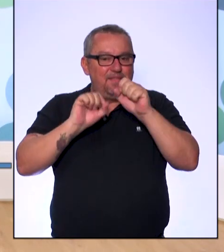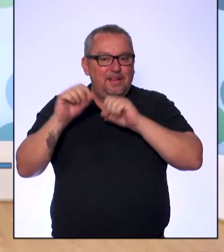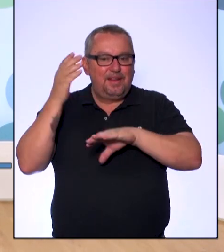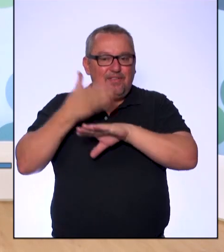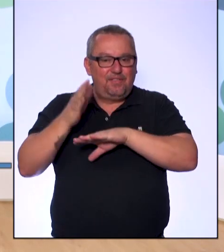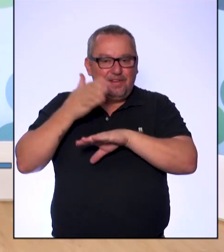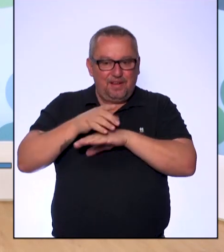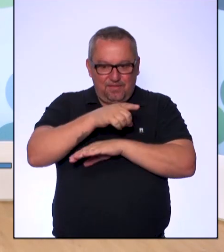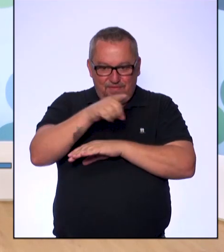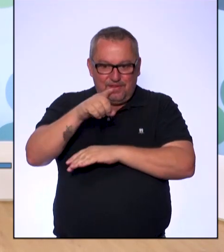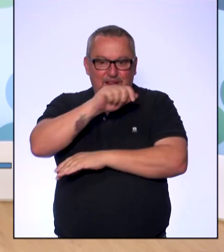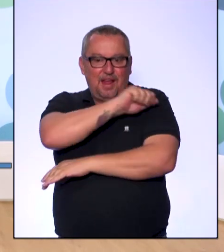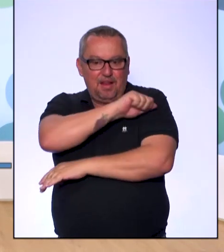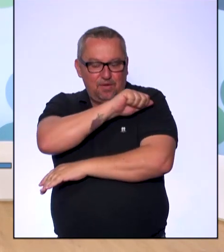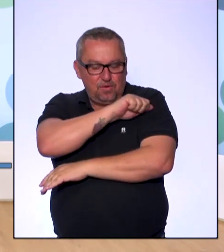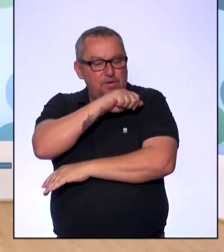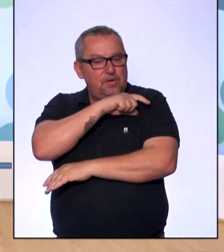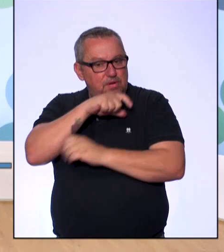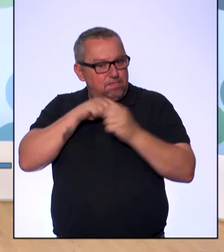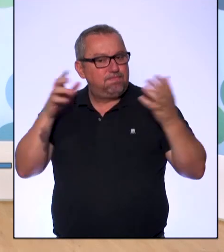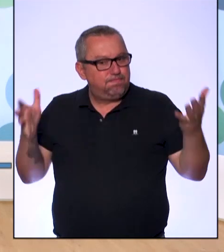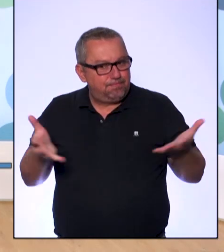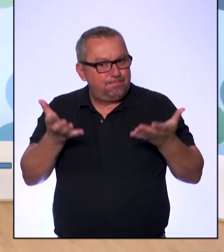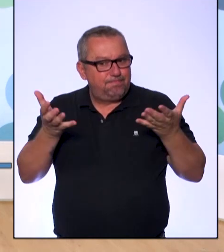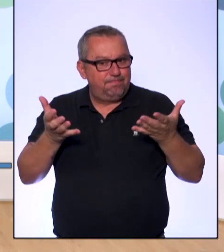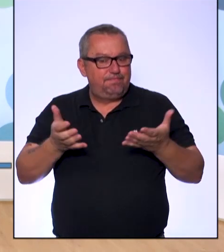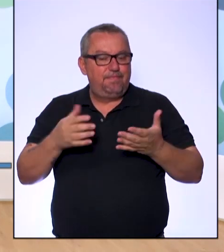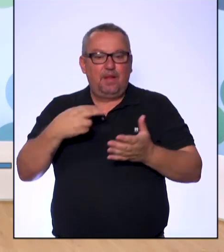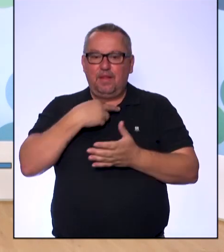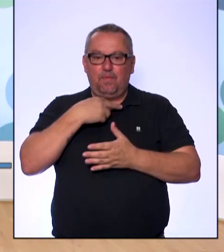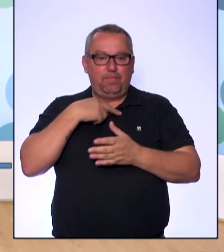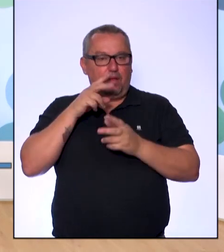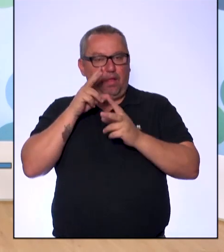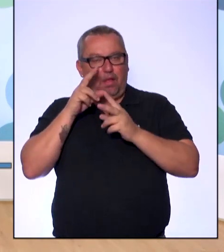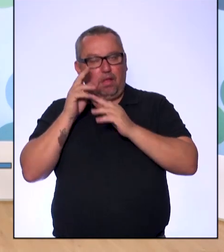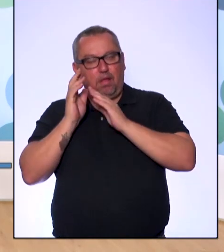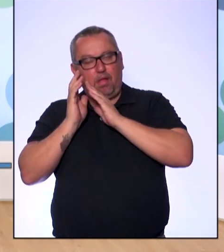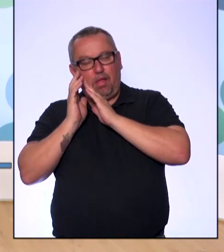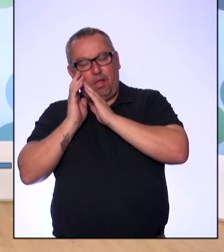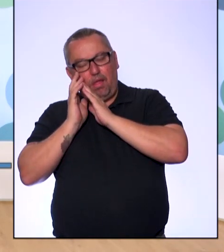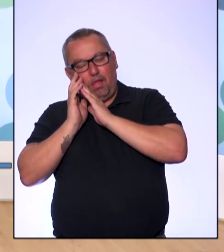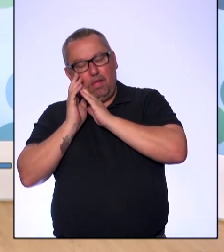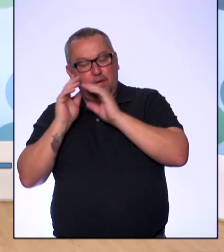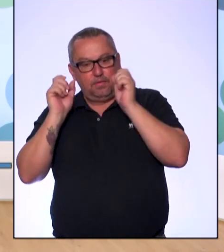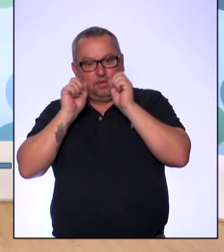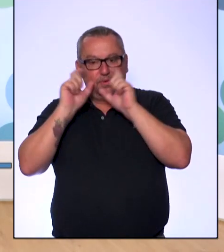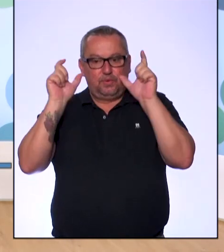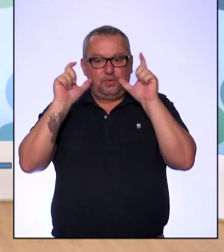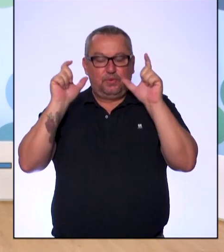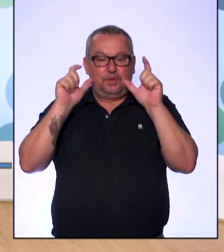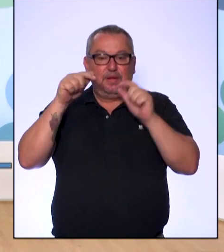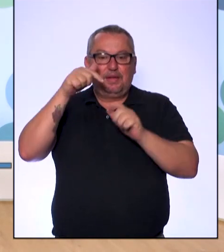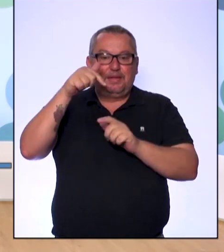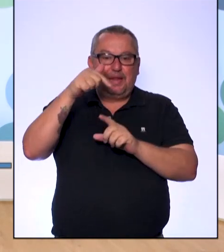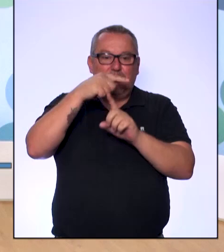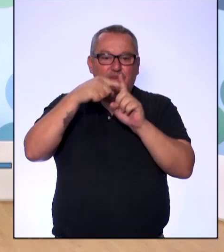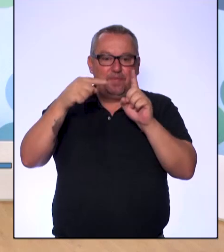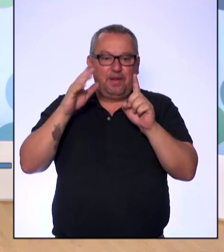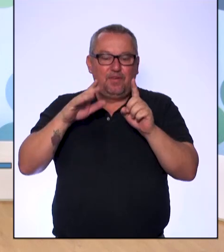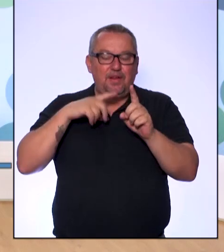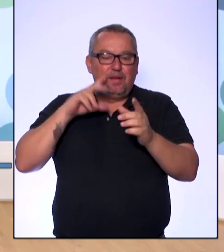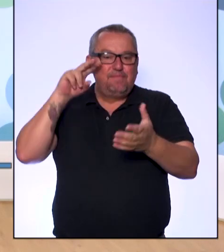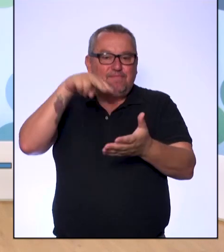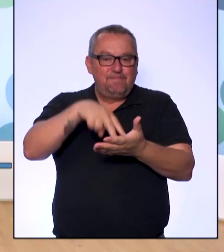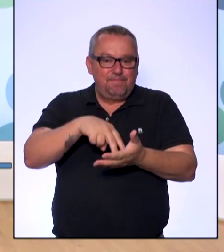é aluno sujeito ativo aqui dessa aula, por favor. Não pode dormir. Exatamente. É para despertar. 7h30 já desperta.